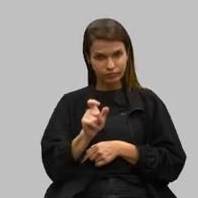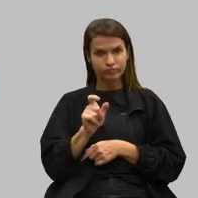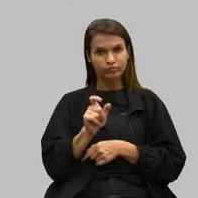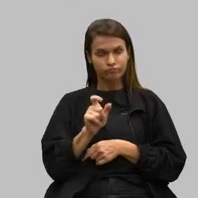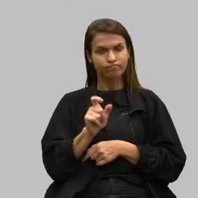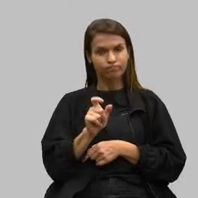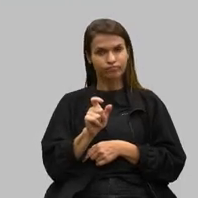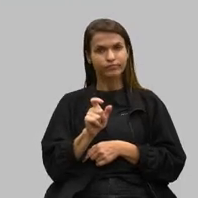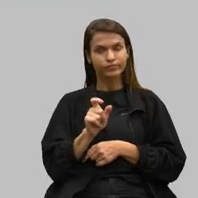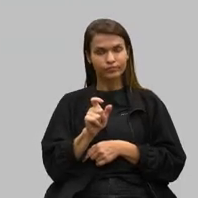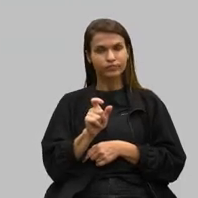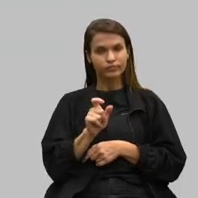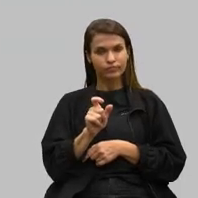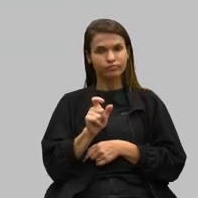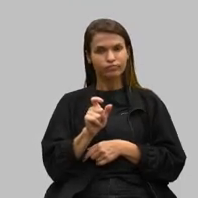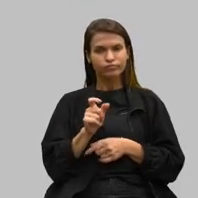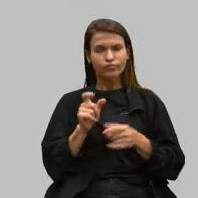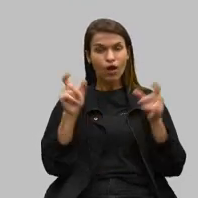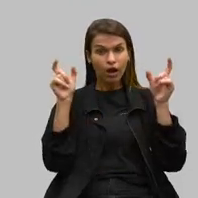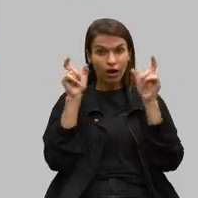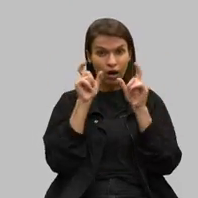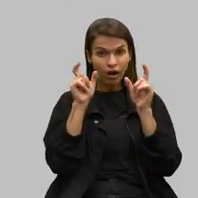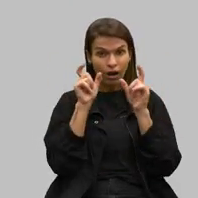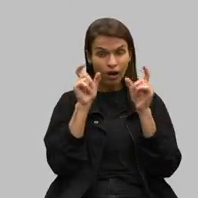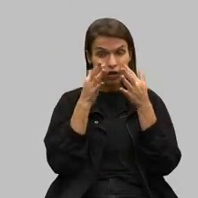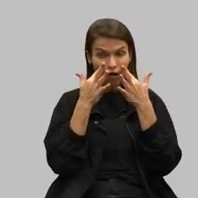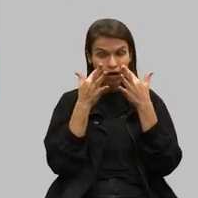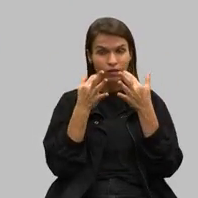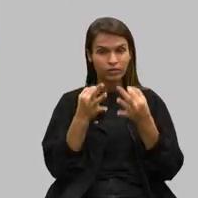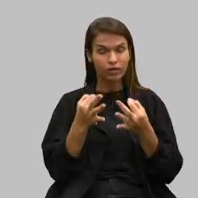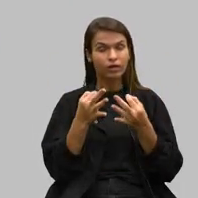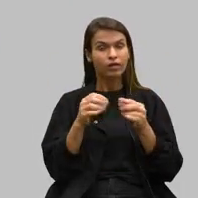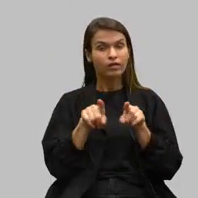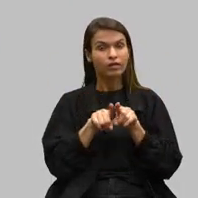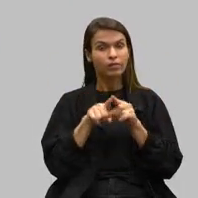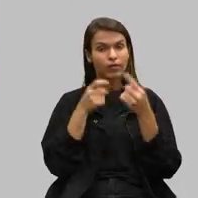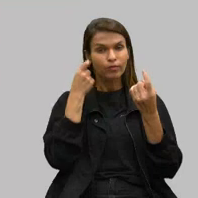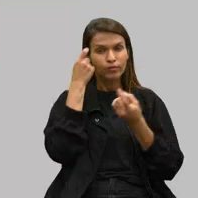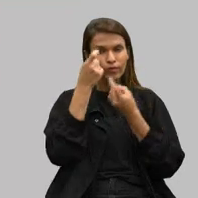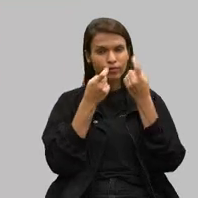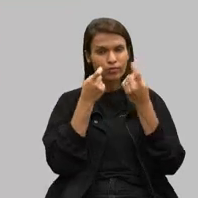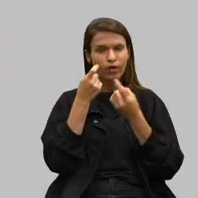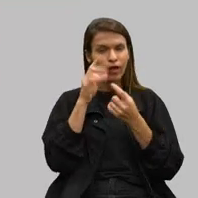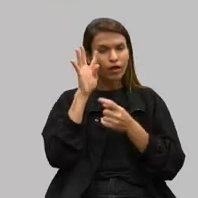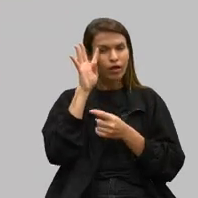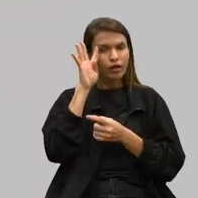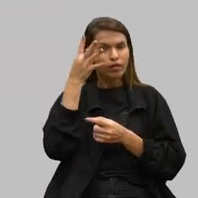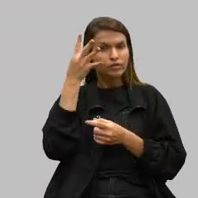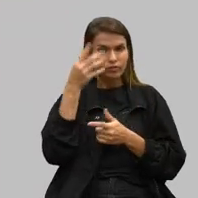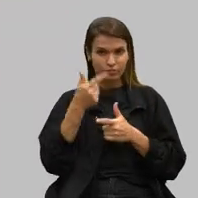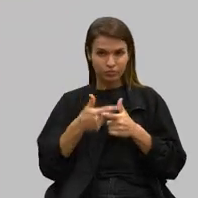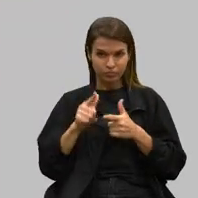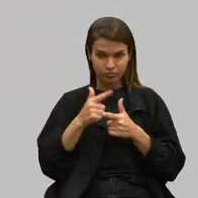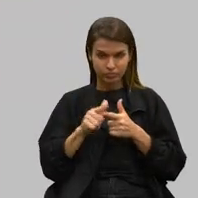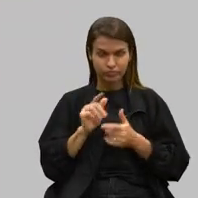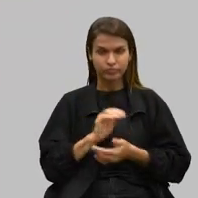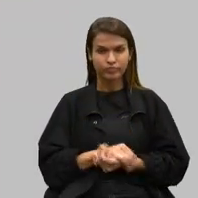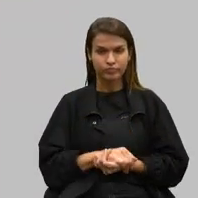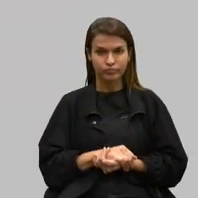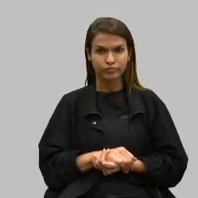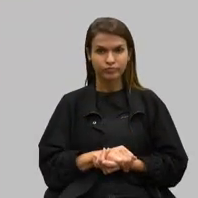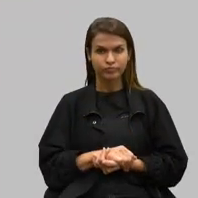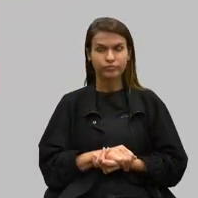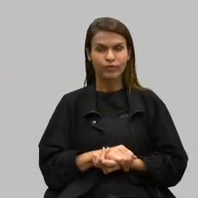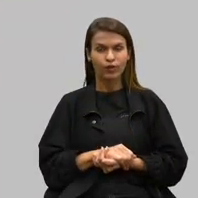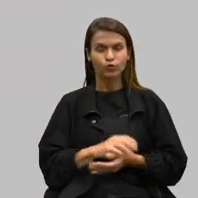extremamente antenada e preocupada em buscar uma solução. Então, em nome de toda